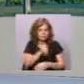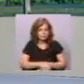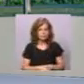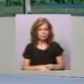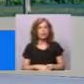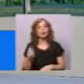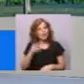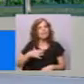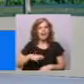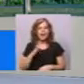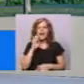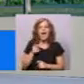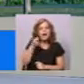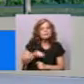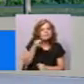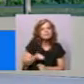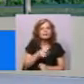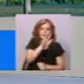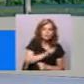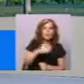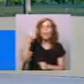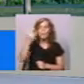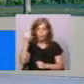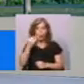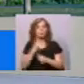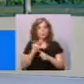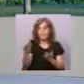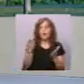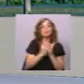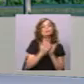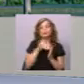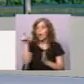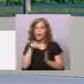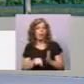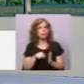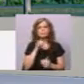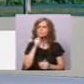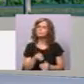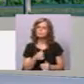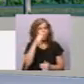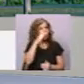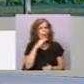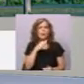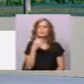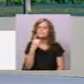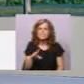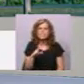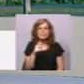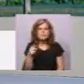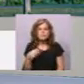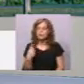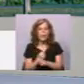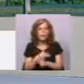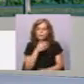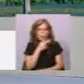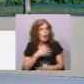queira uma casa para arrendar em Lisboa e Porto, que mais está para Lisboa, não consegue um quarto por menos 600 euros. É uma coisa horrível. Eu